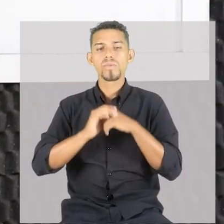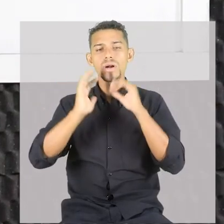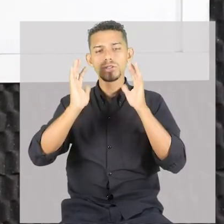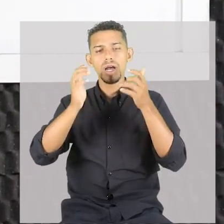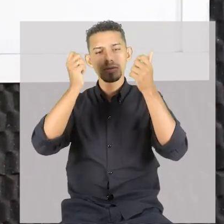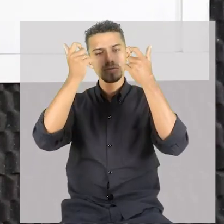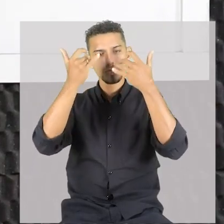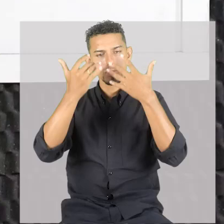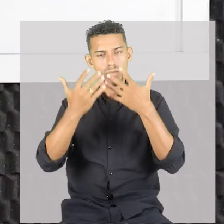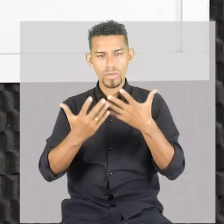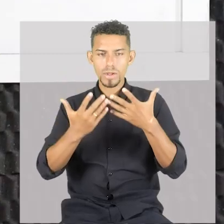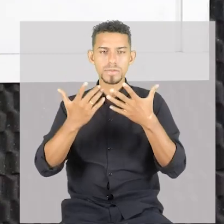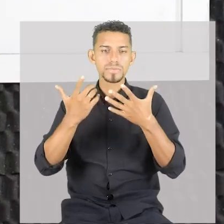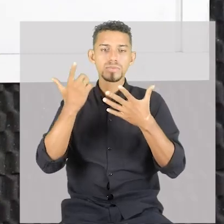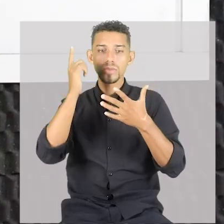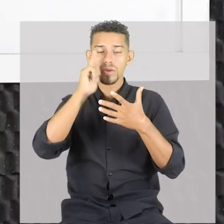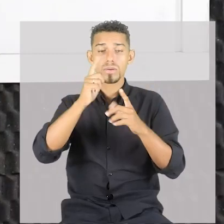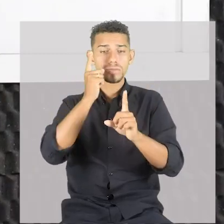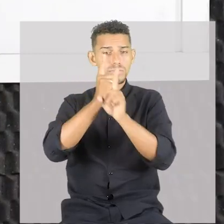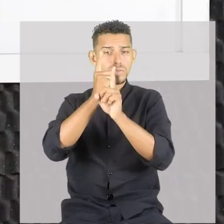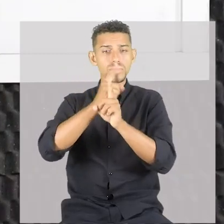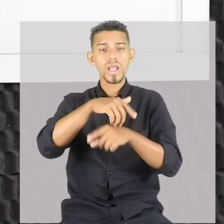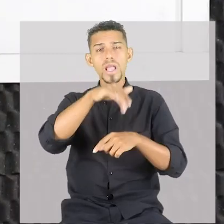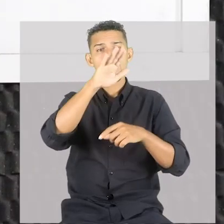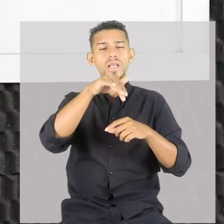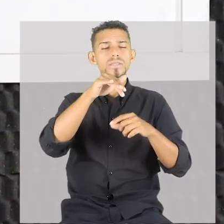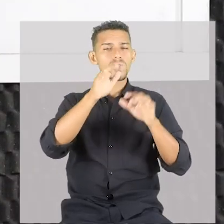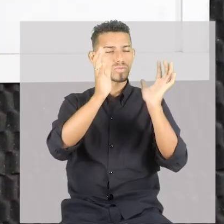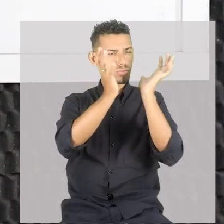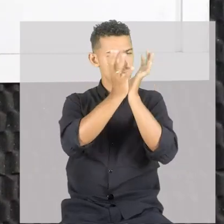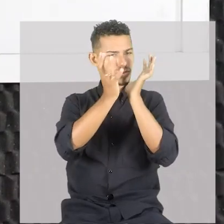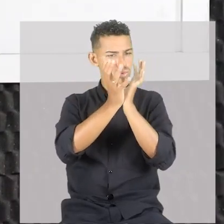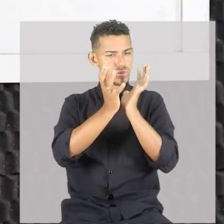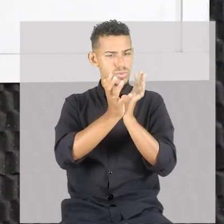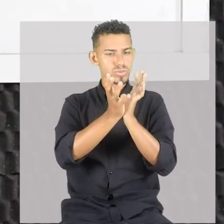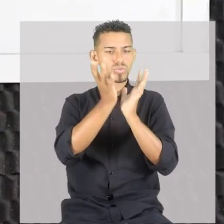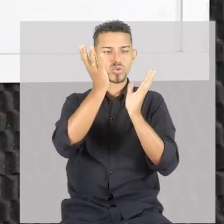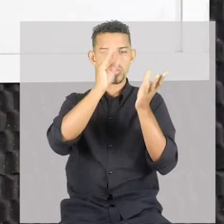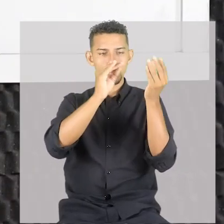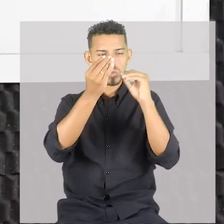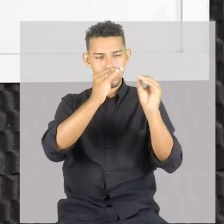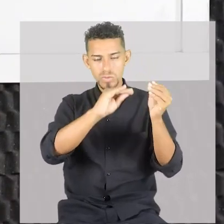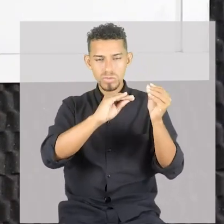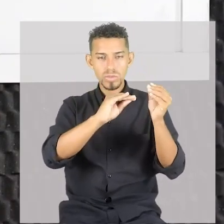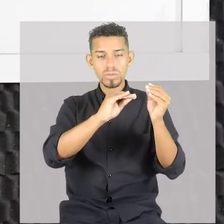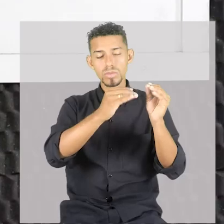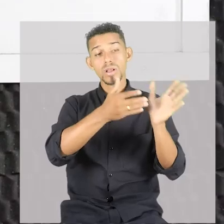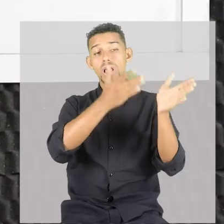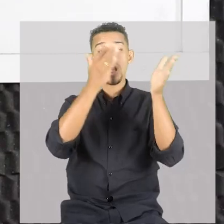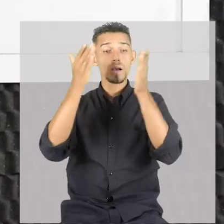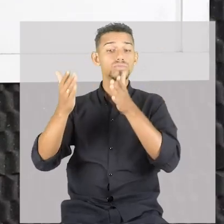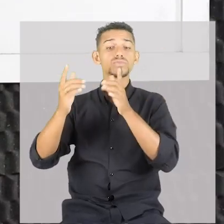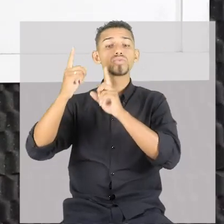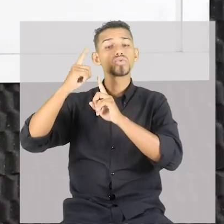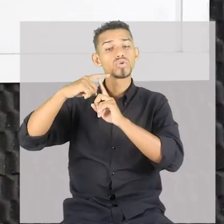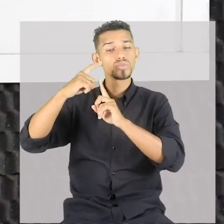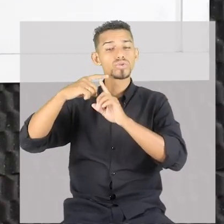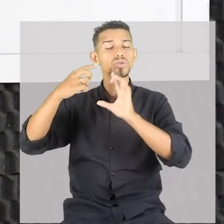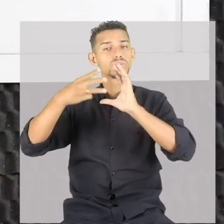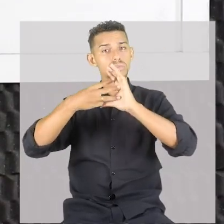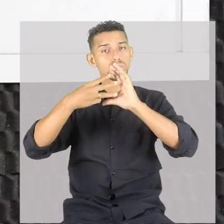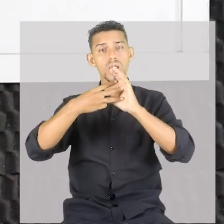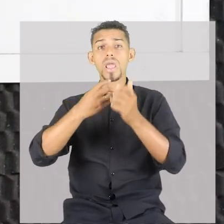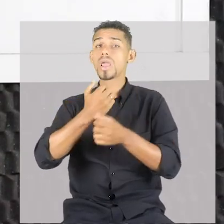a classificação identificando quem são os organismos que estão nesse grupo. Depois, a gente colocou aqui o tipo de célula